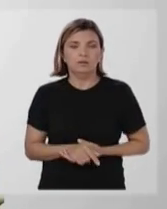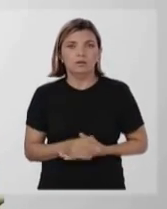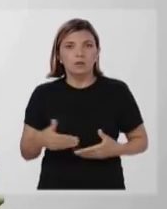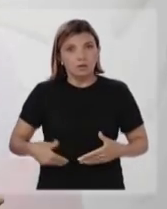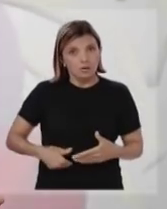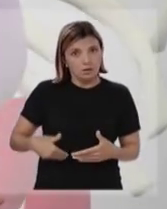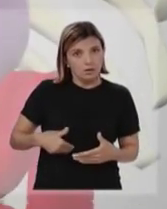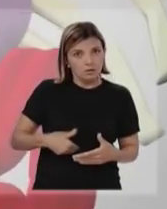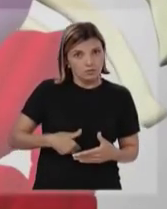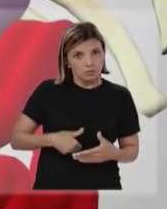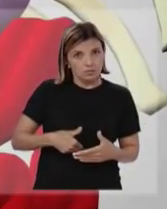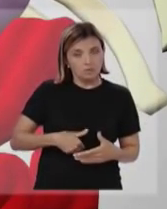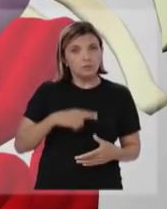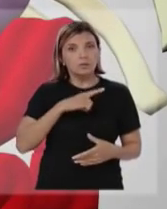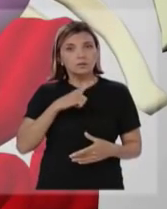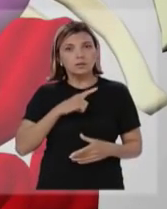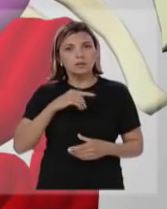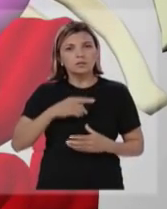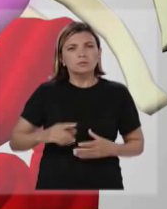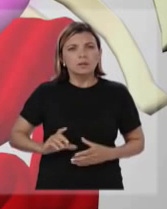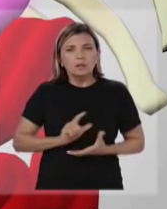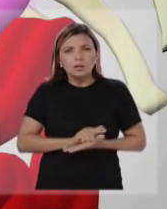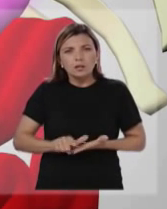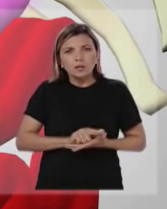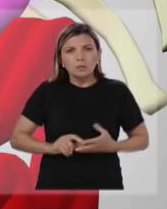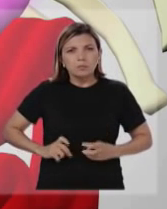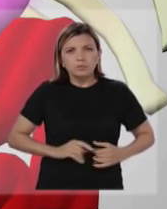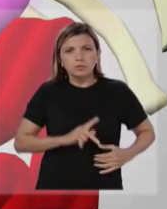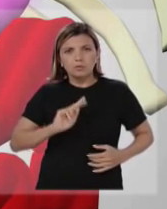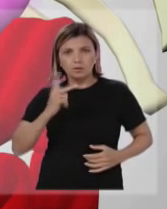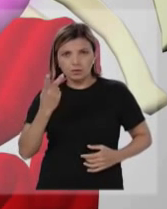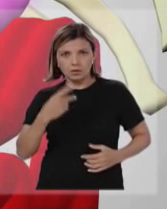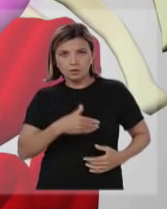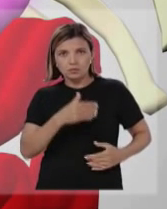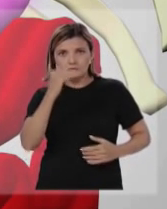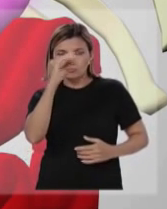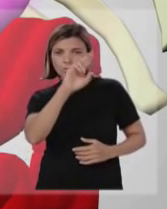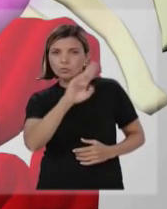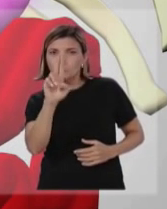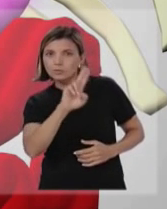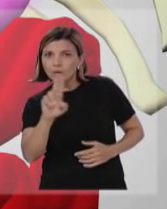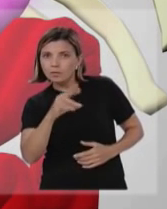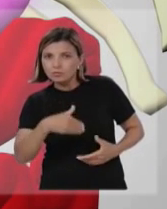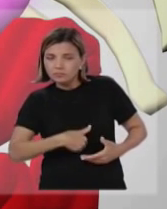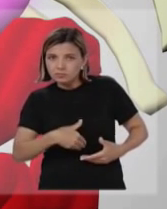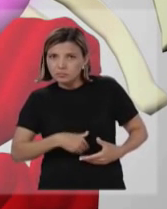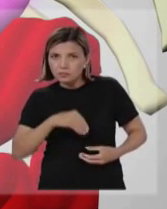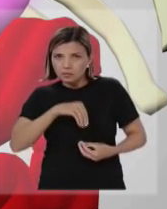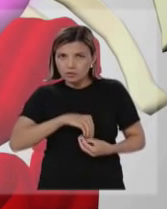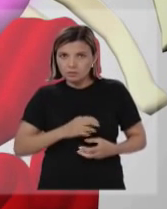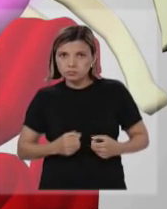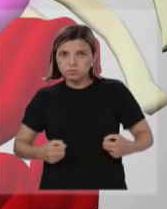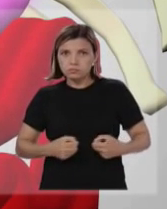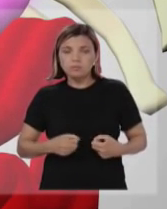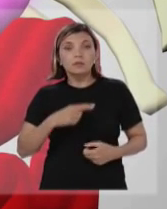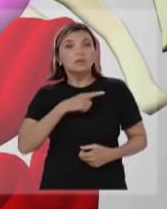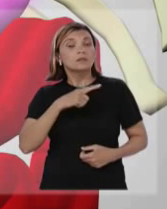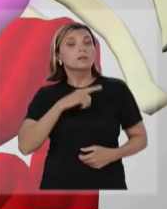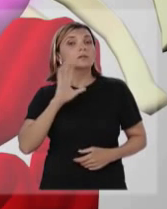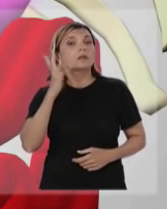alimentos. No estômago, pela ação da lipase gástrica, pelo pH ácido e pelos movimentos rítmicos